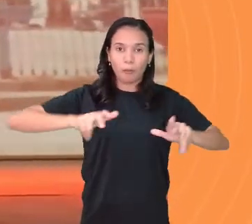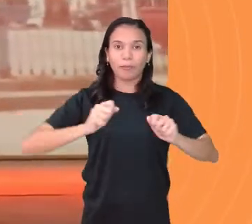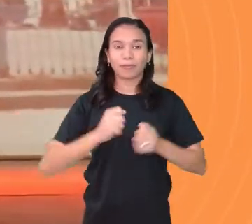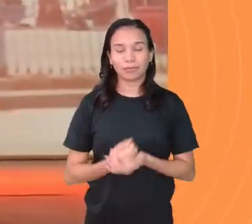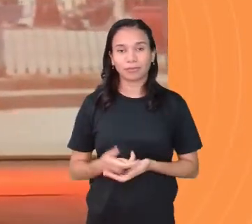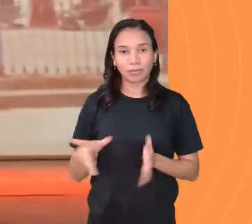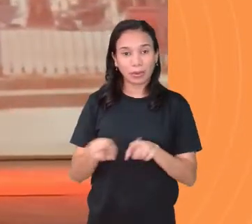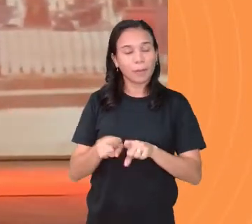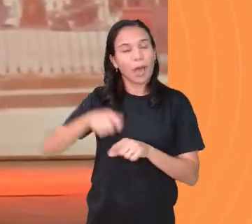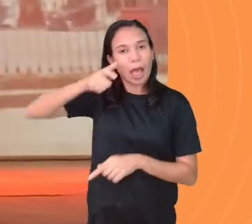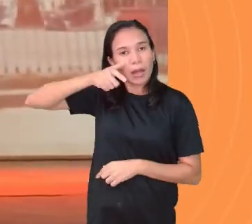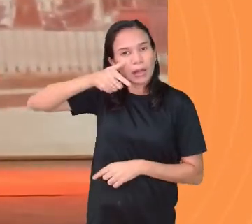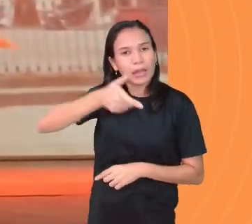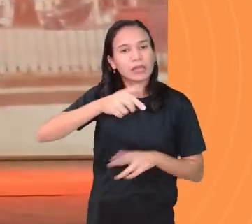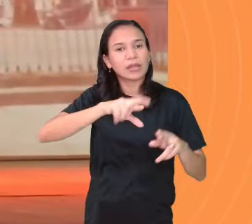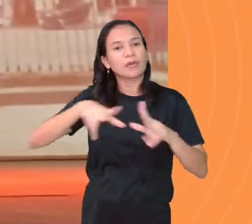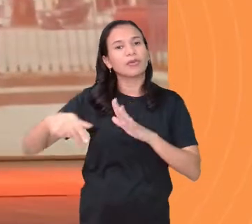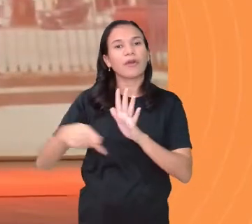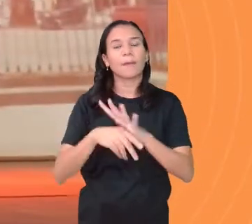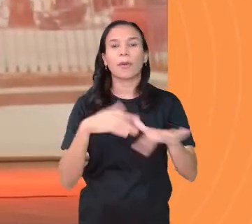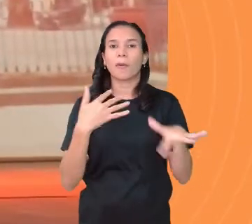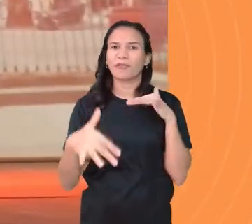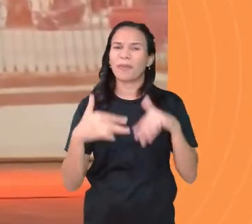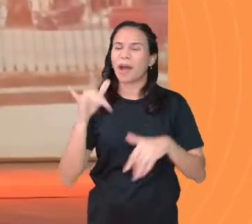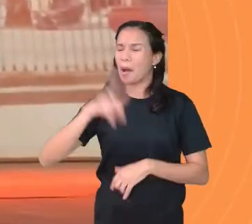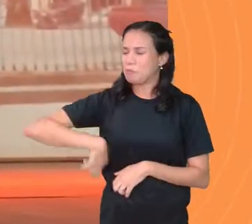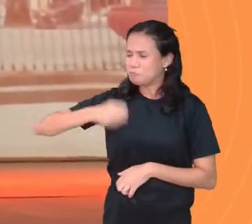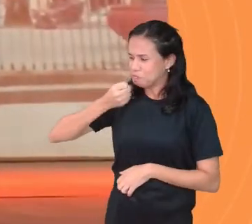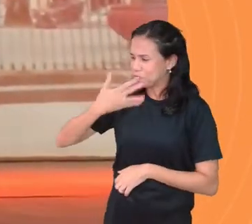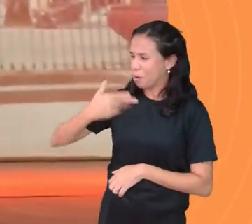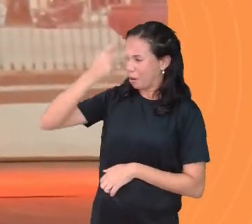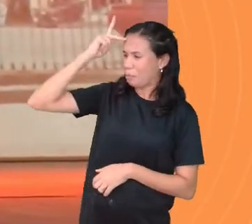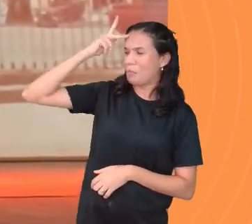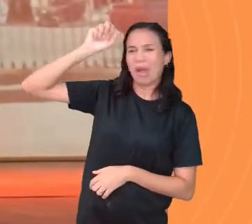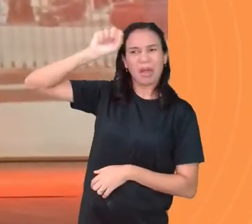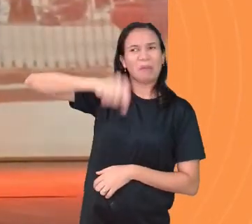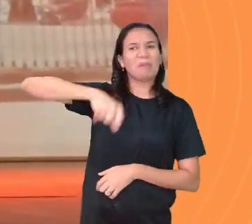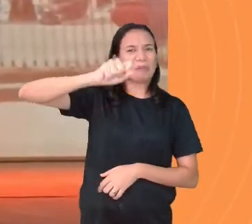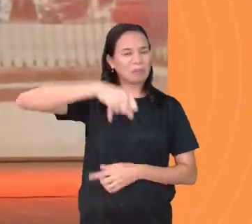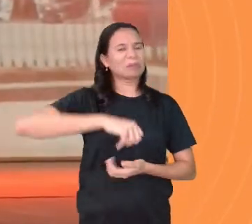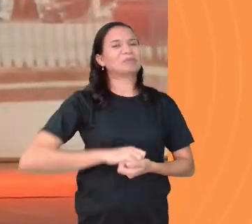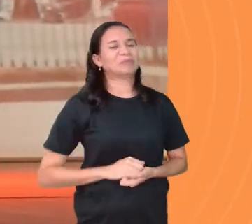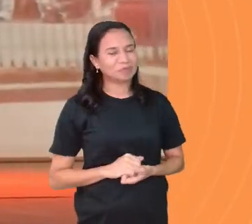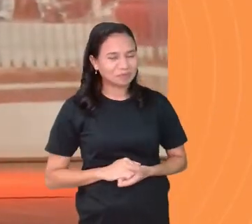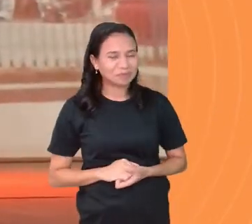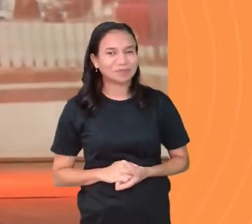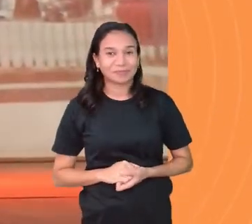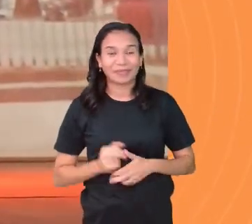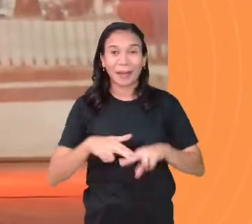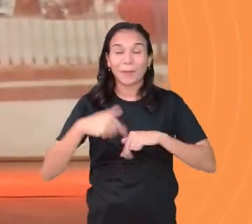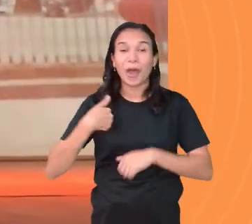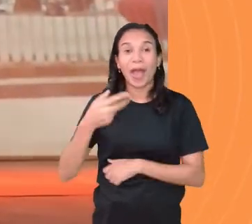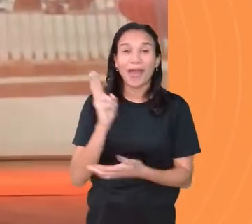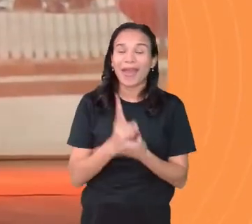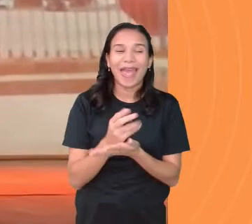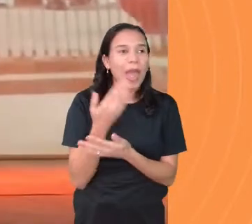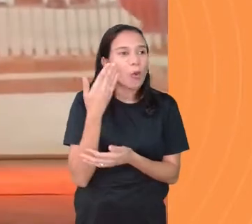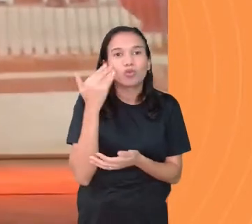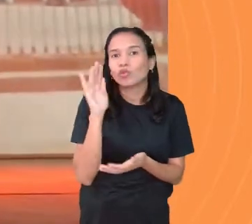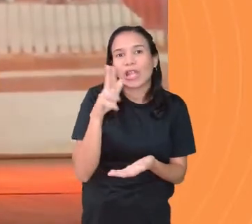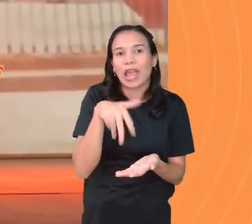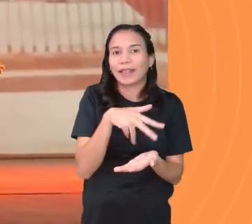intenções diferentes em cada passo, né? É muito talento para uma pessoa só, né? Eu acho. Eu fico aqui sem saber dançar